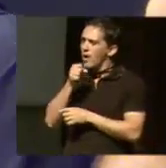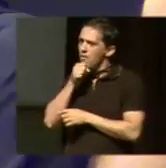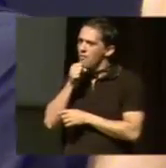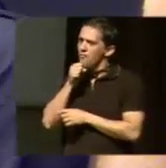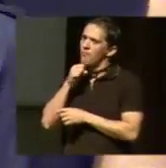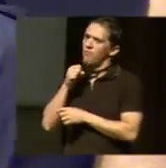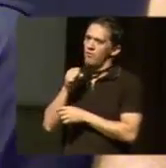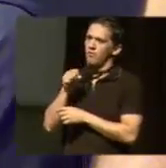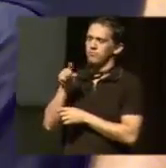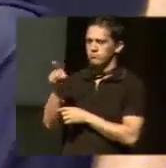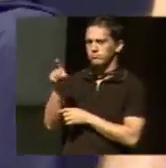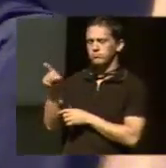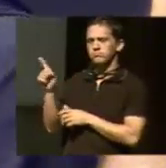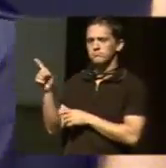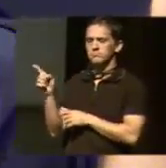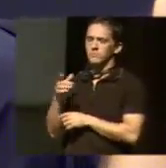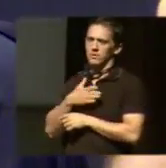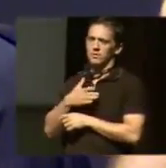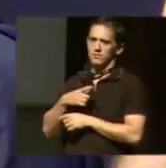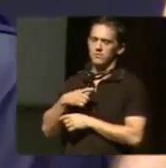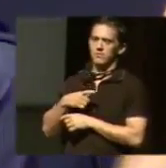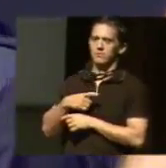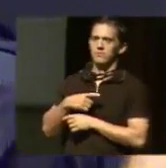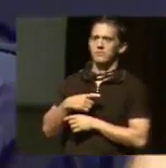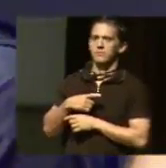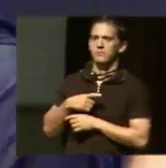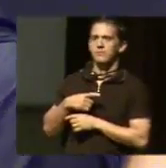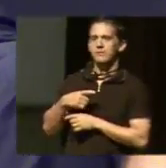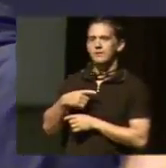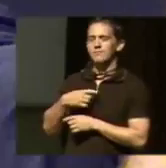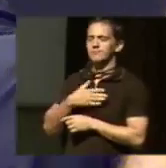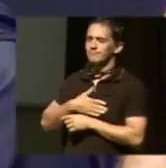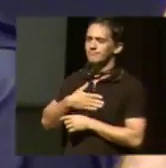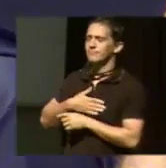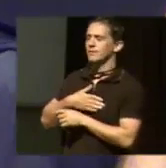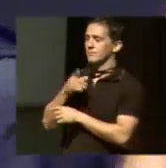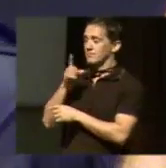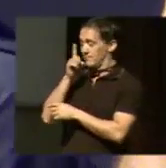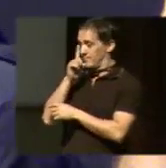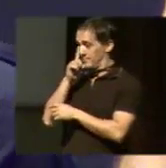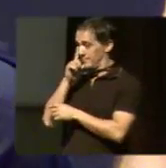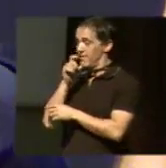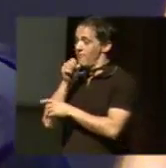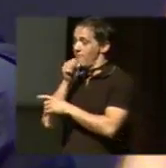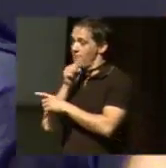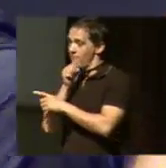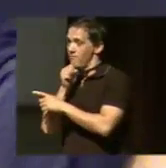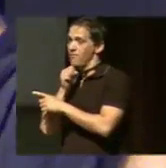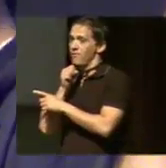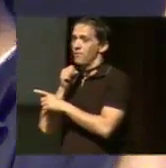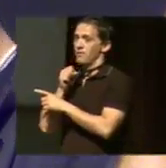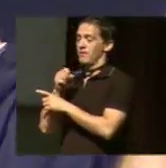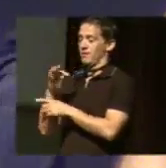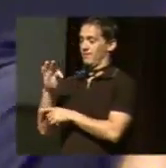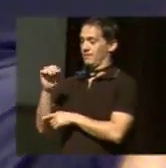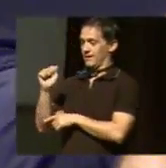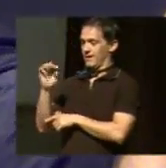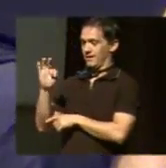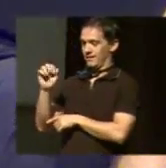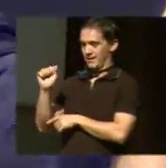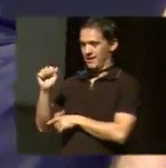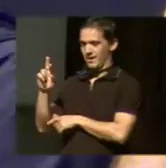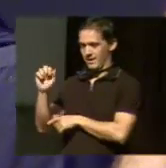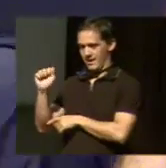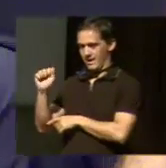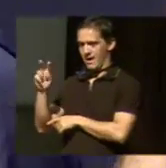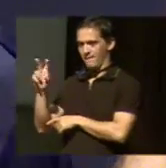Tive o prazer de conhecer minhas bisavós também, duas, e também conhecer minha tataravó. Sim, conheci, morreu